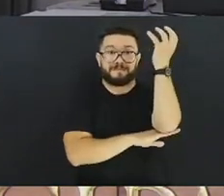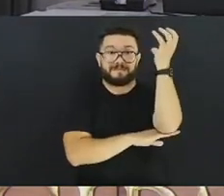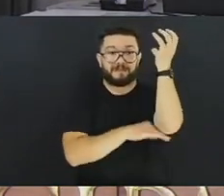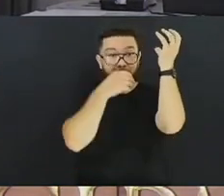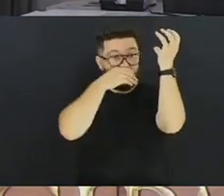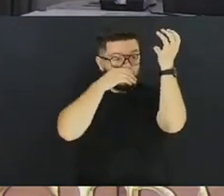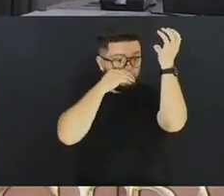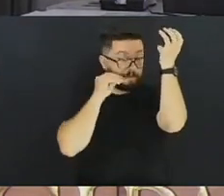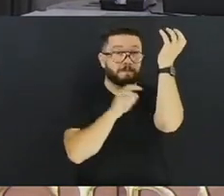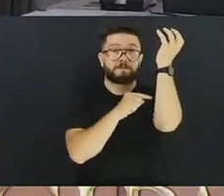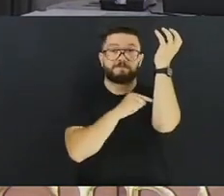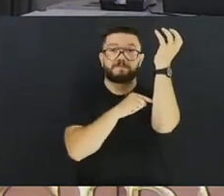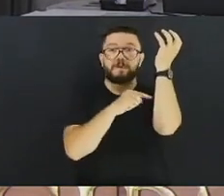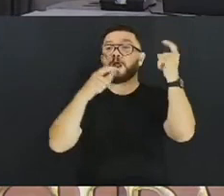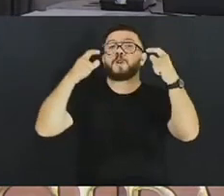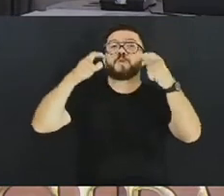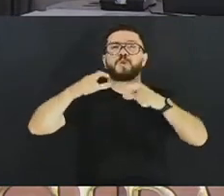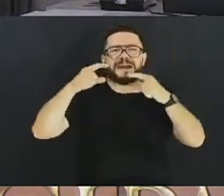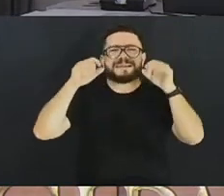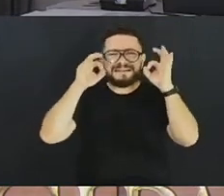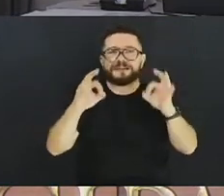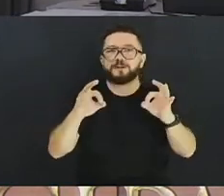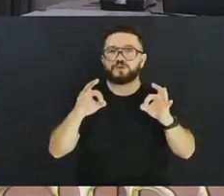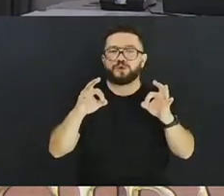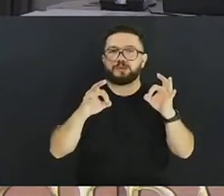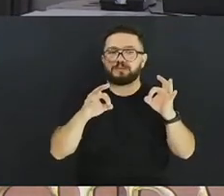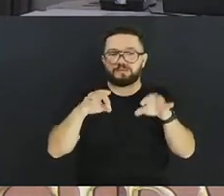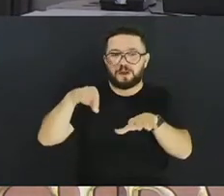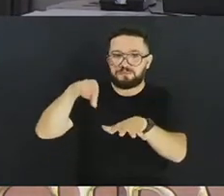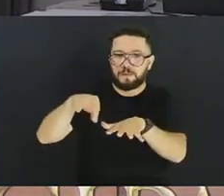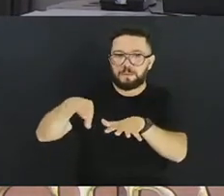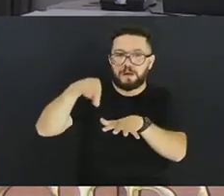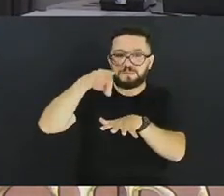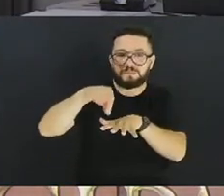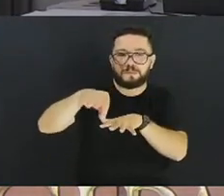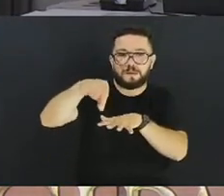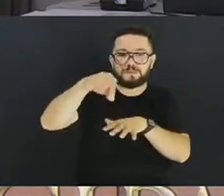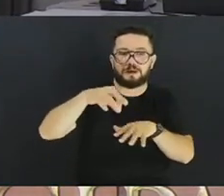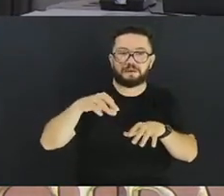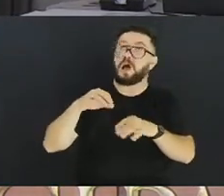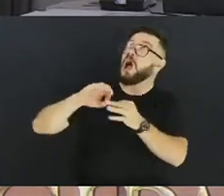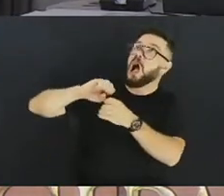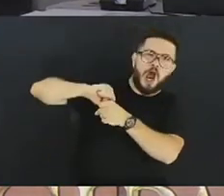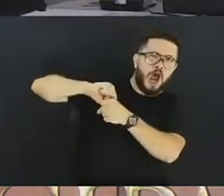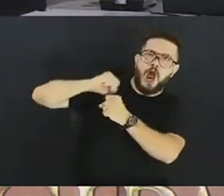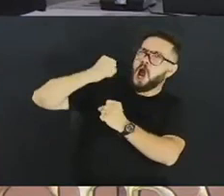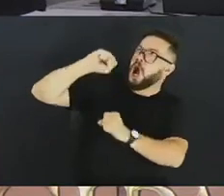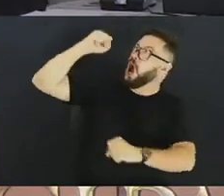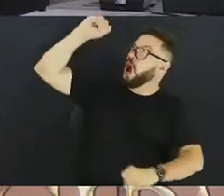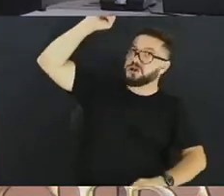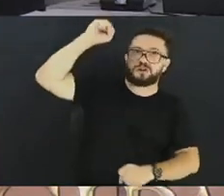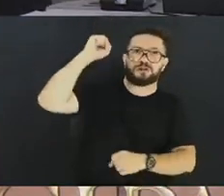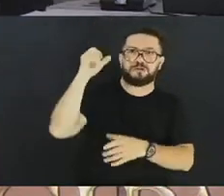locais adequados, o quê? Com aquelas mudas daquele tamanho. Eu defendo 20, porque o cara pode botar,